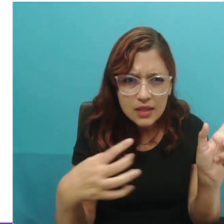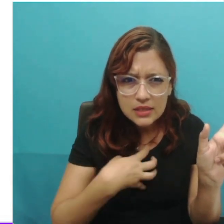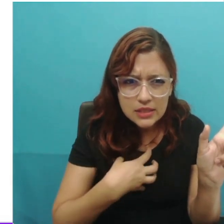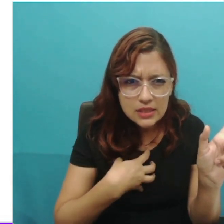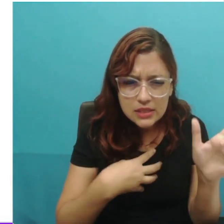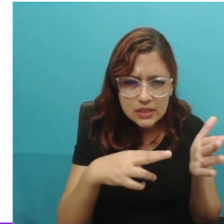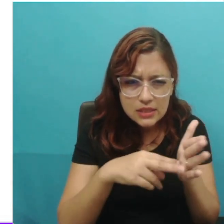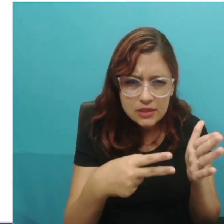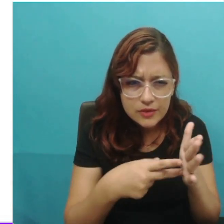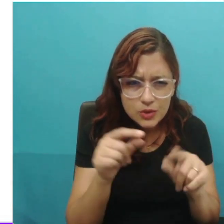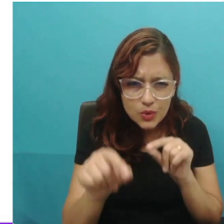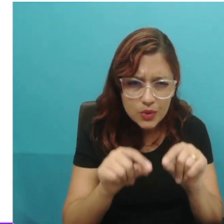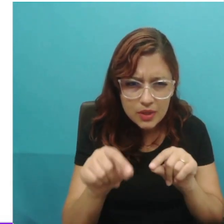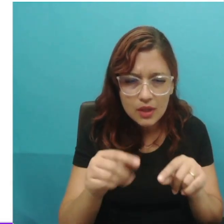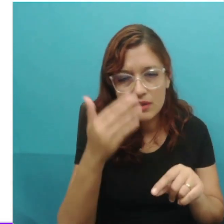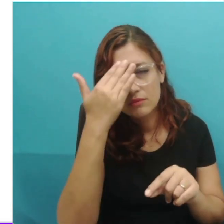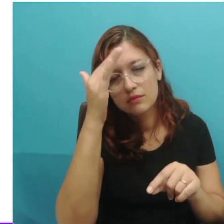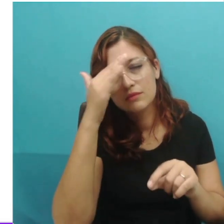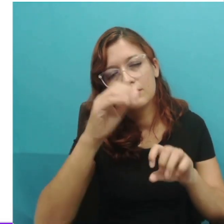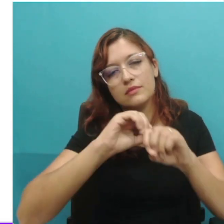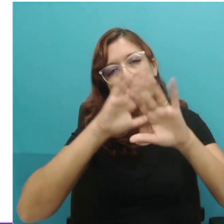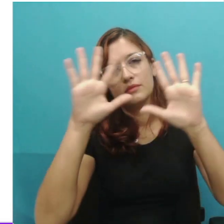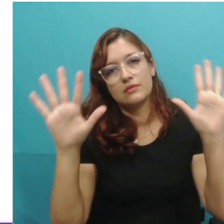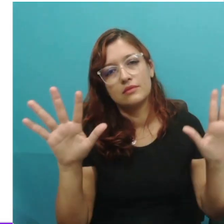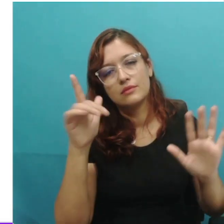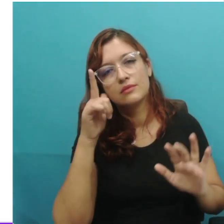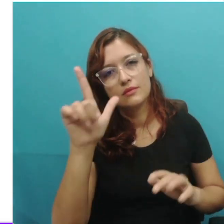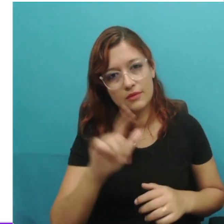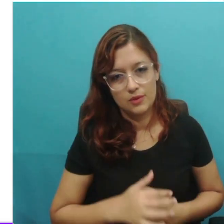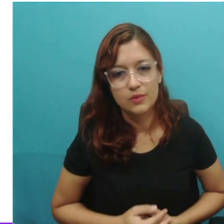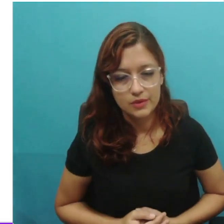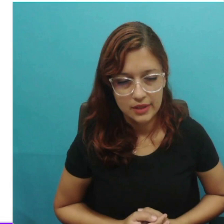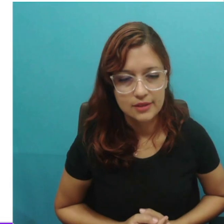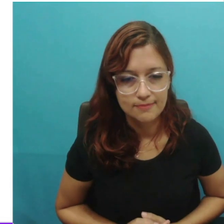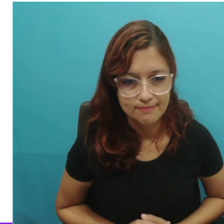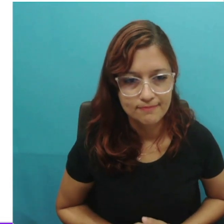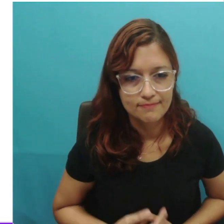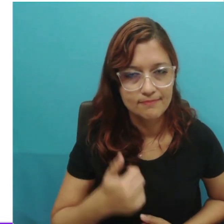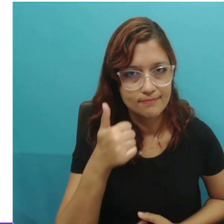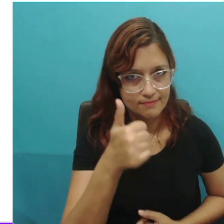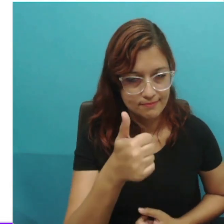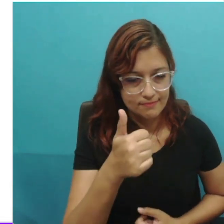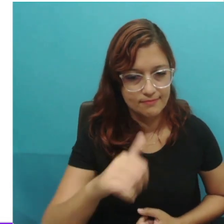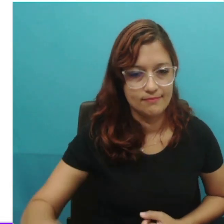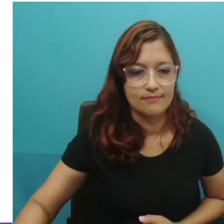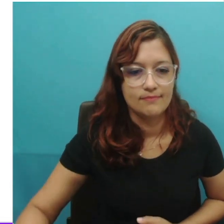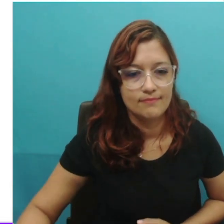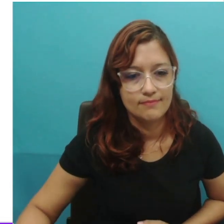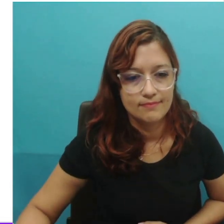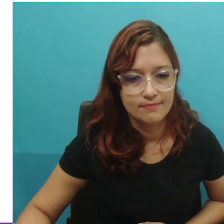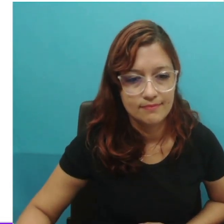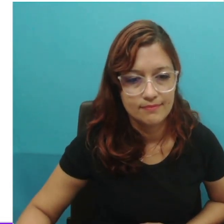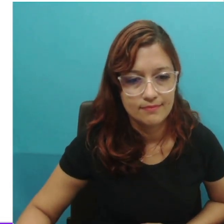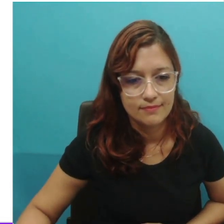Você vê as palavras e entender o significado delas dentro do contexto.